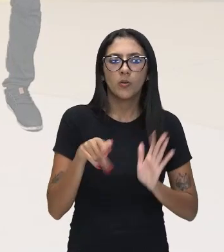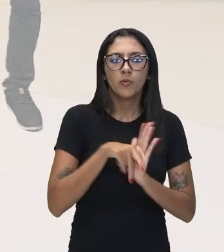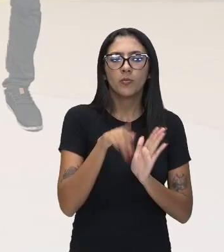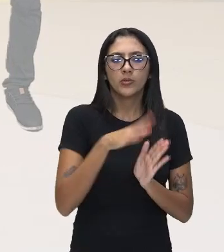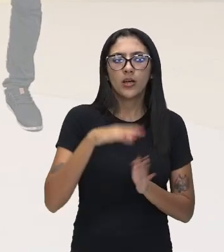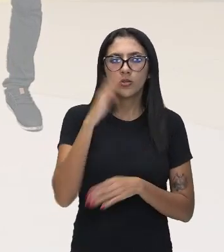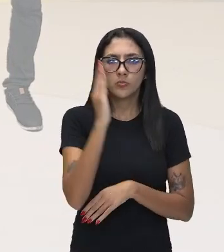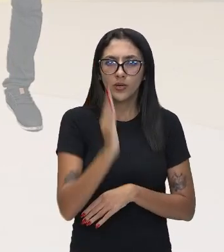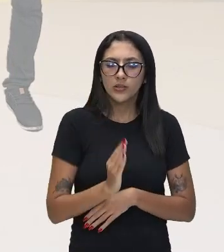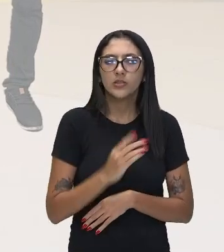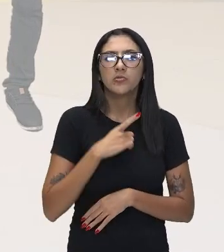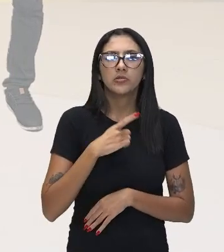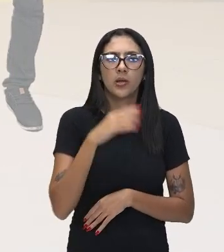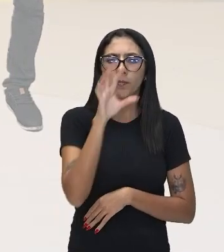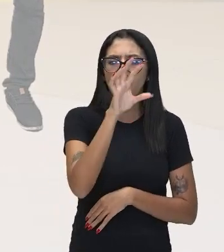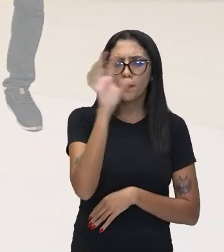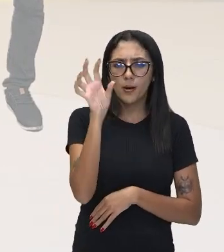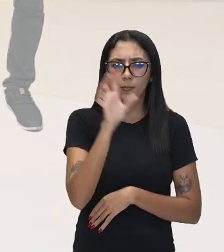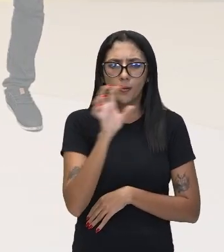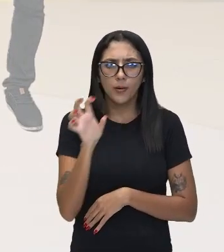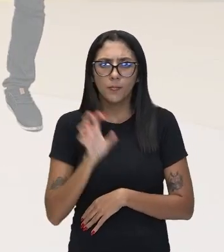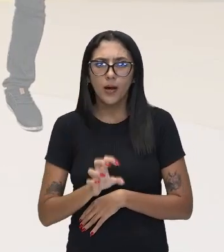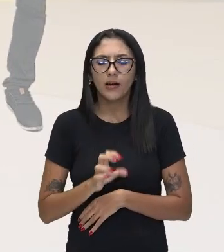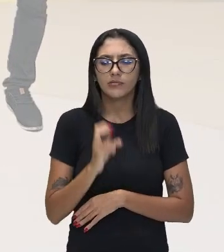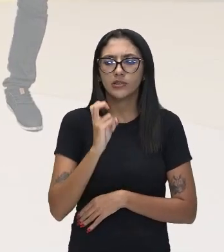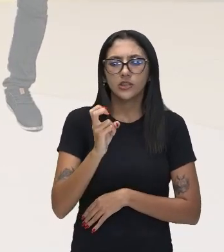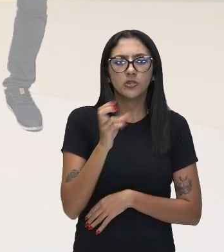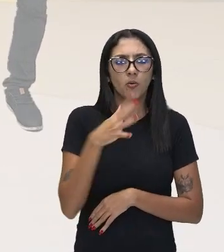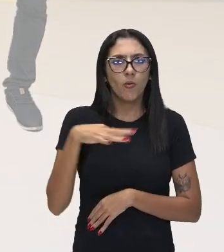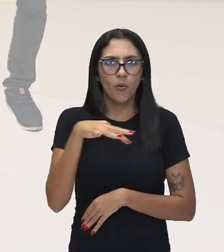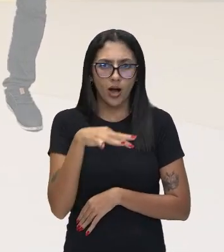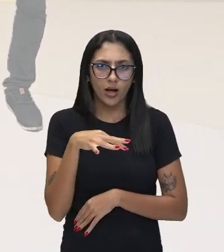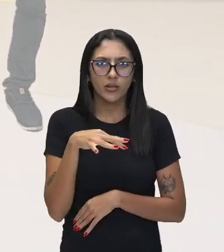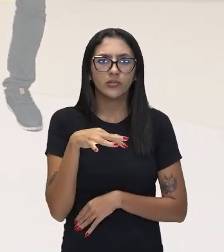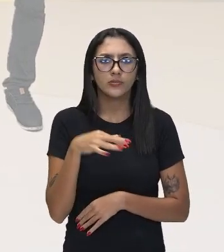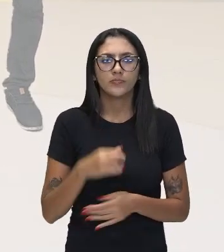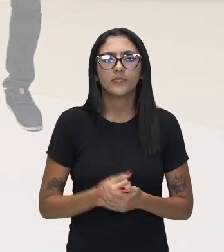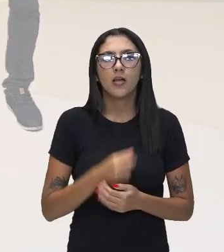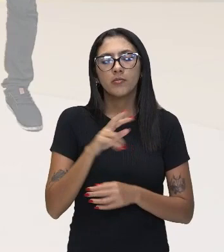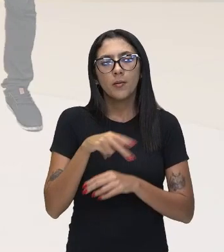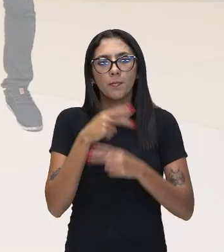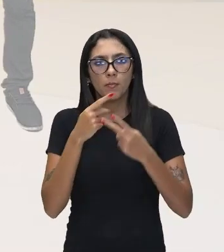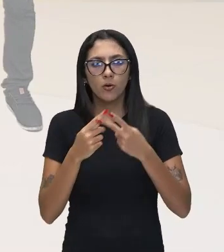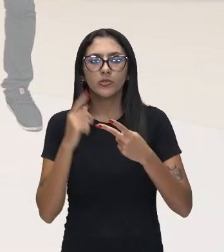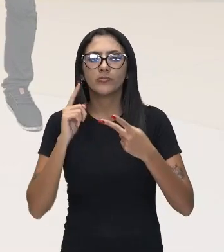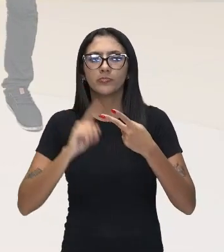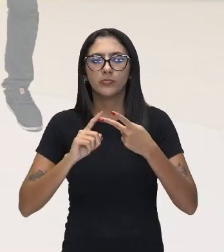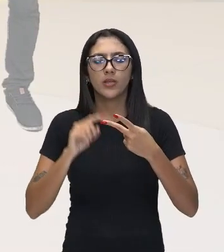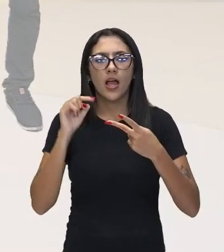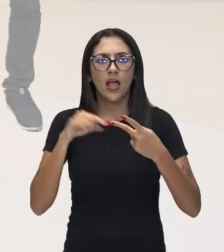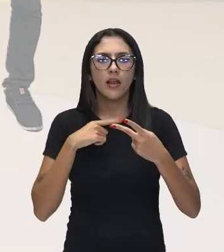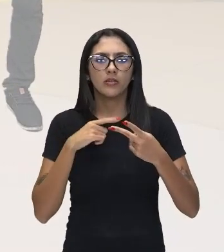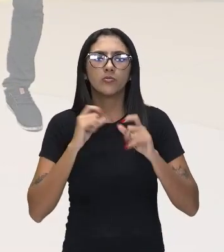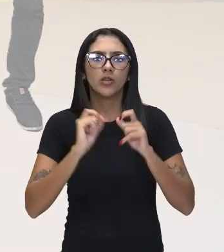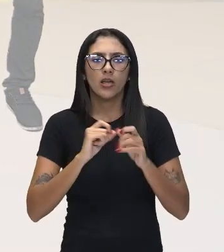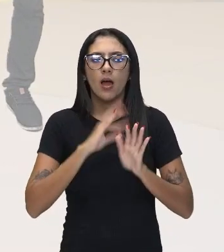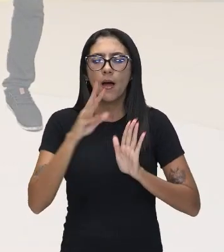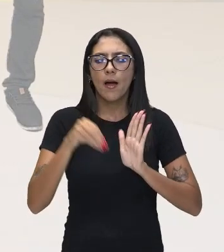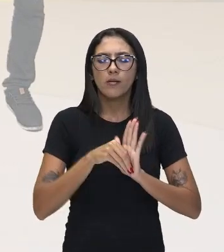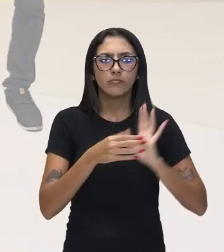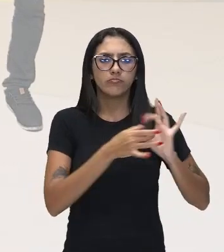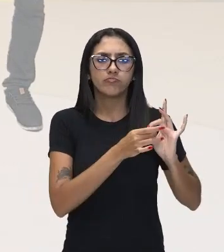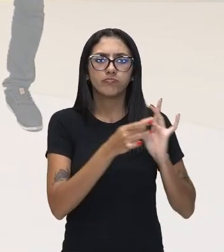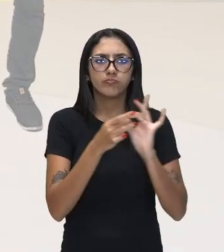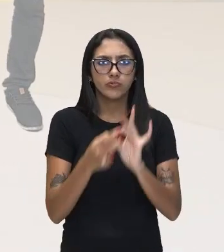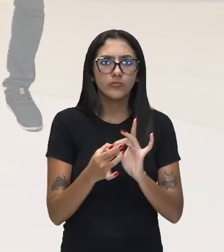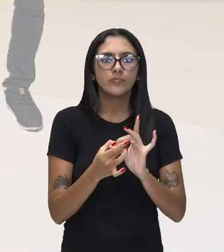regiões estabelecidas pelo IBGE. Depois nós temos a Amazônia Legal, que é uma outra forma de regionalização, e